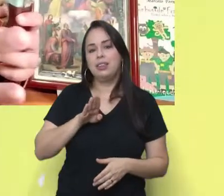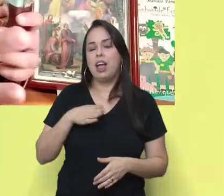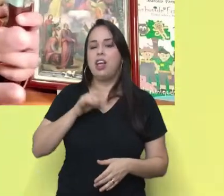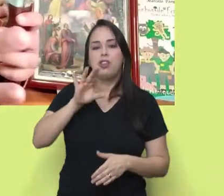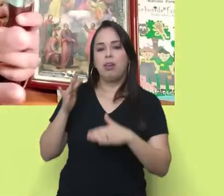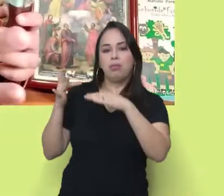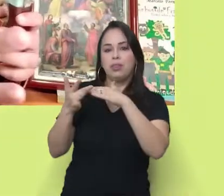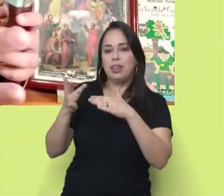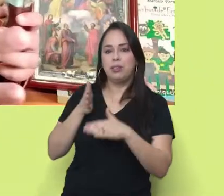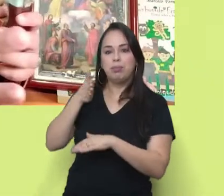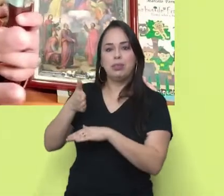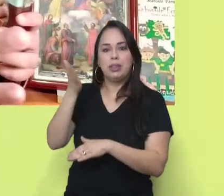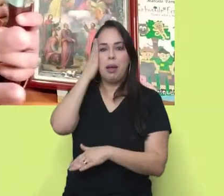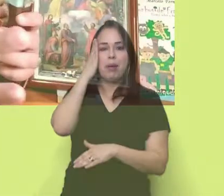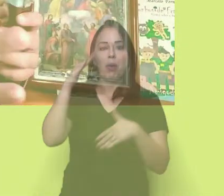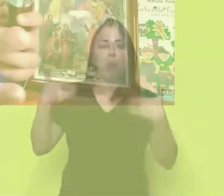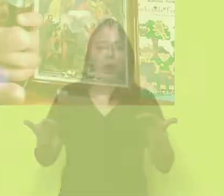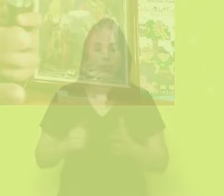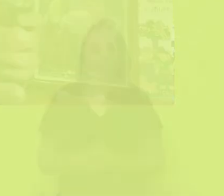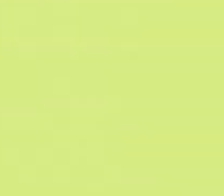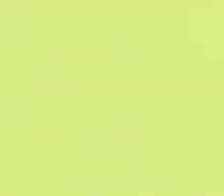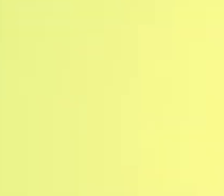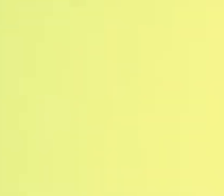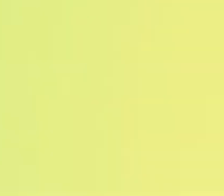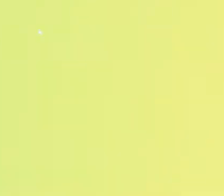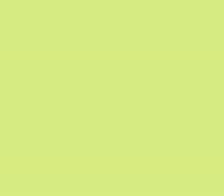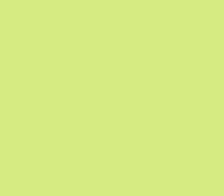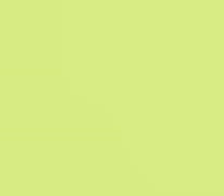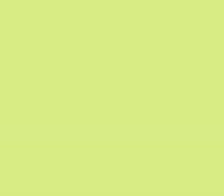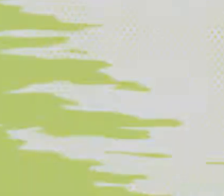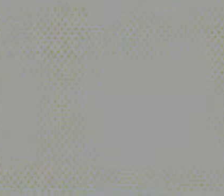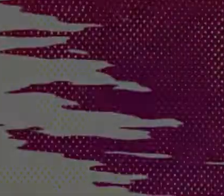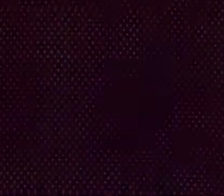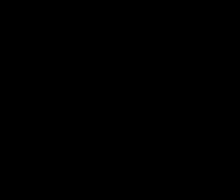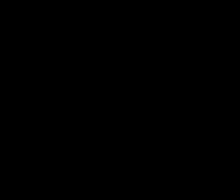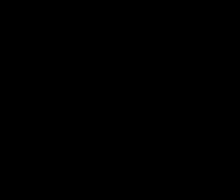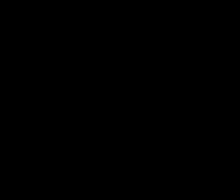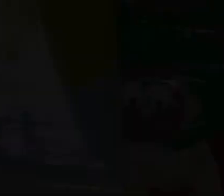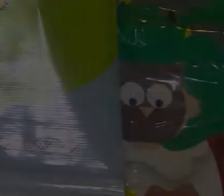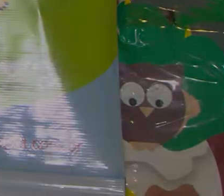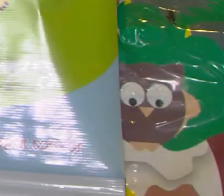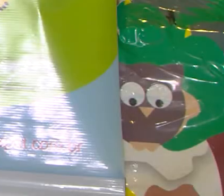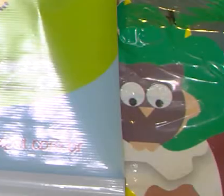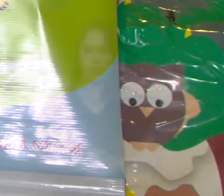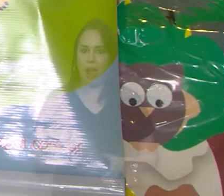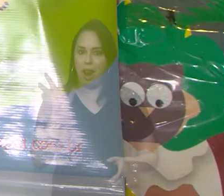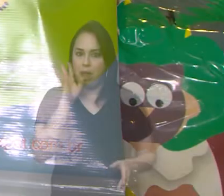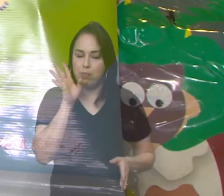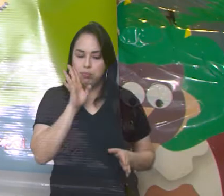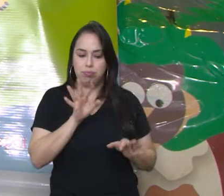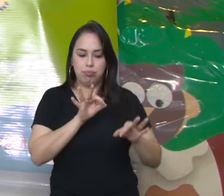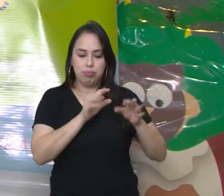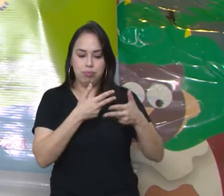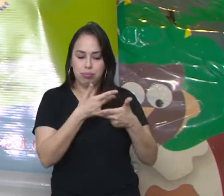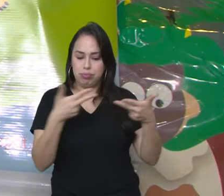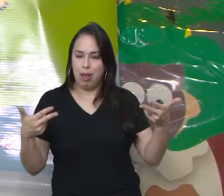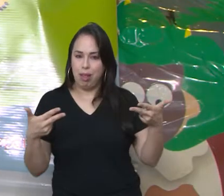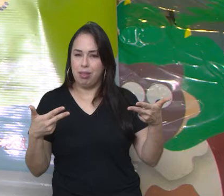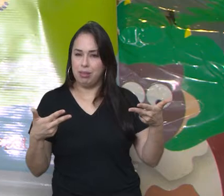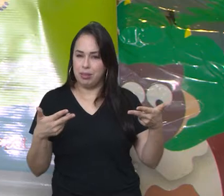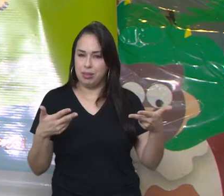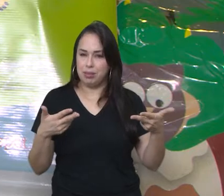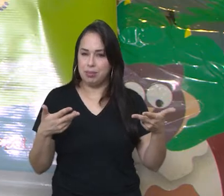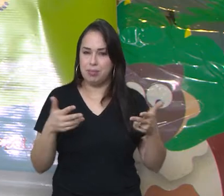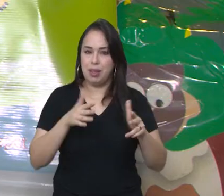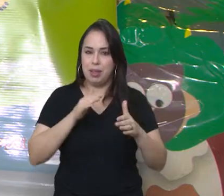prefeitura, e aí os eventos são gratuitos. É só acompanhar para saber quando eles acontecem. Vocês viram, é legal saber que tem todas essas atividades